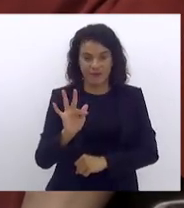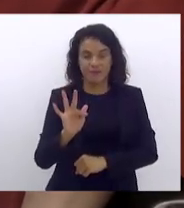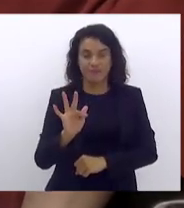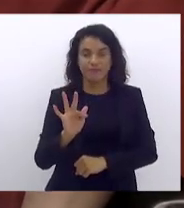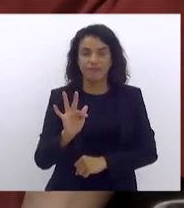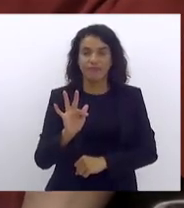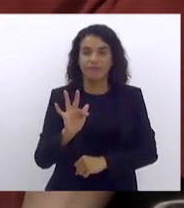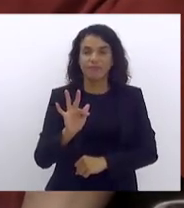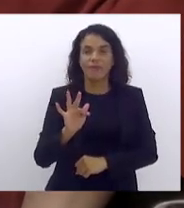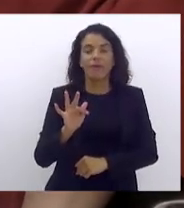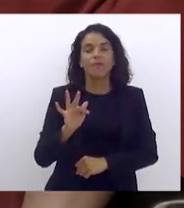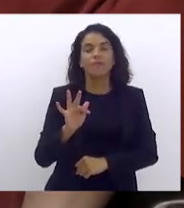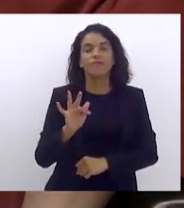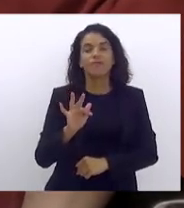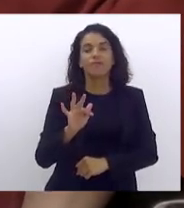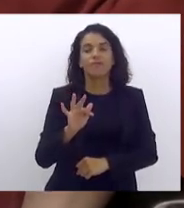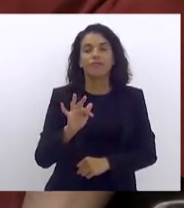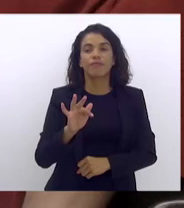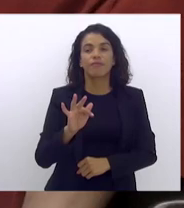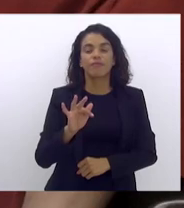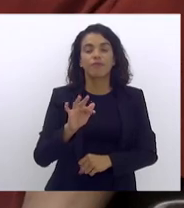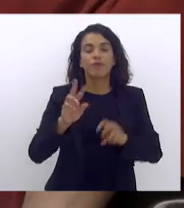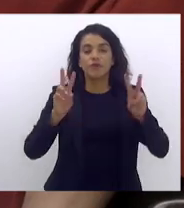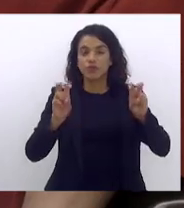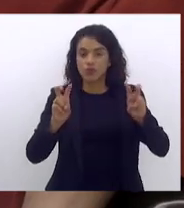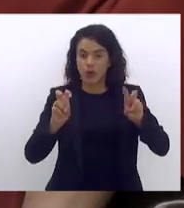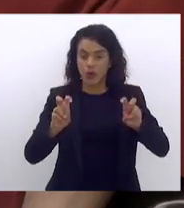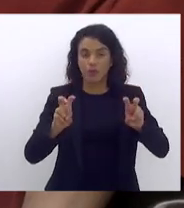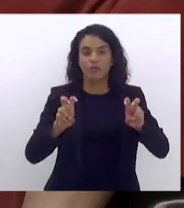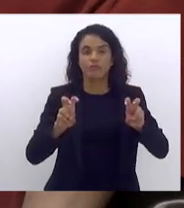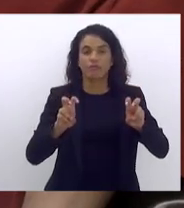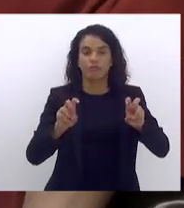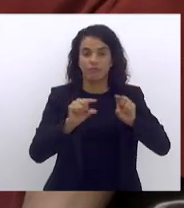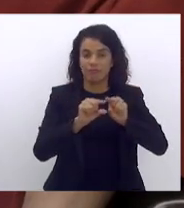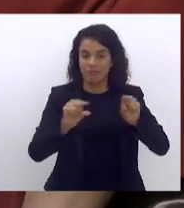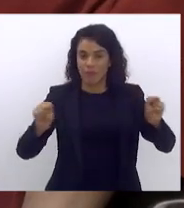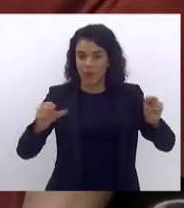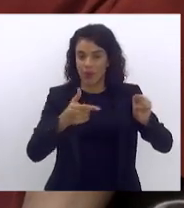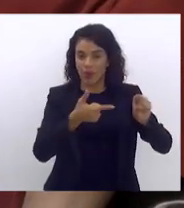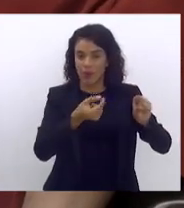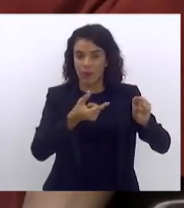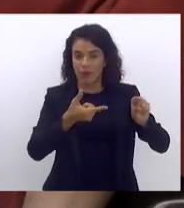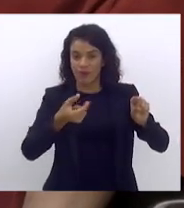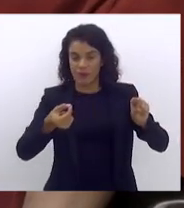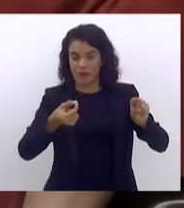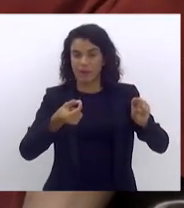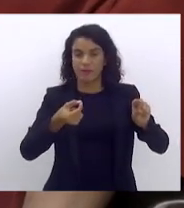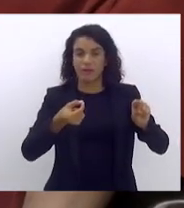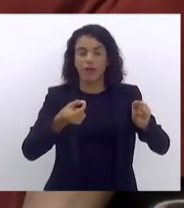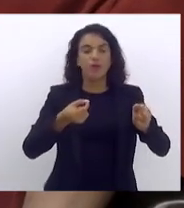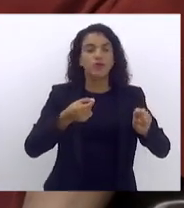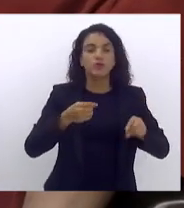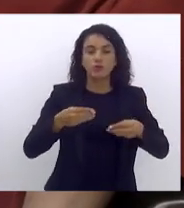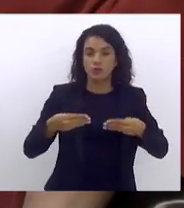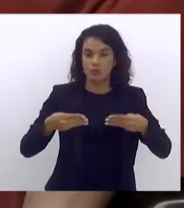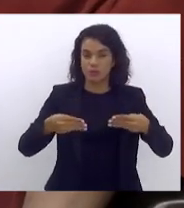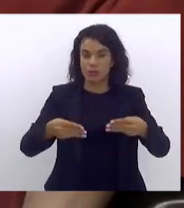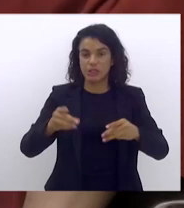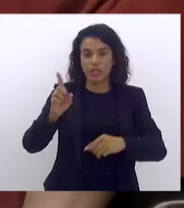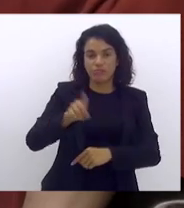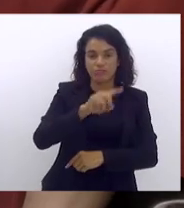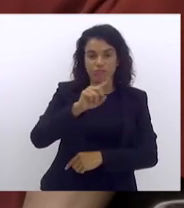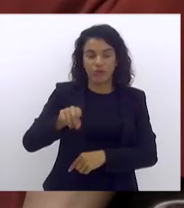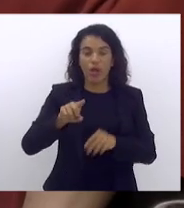que recorrer, posição do STF em torno do tema fixado no ano de 2020, após os ministros anularem